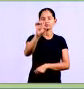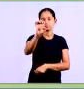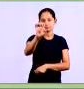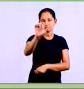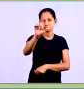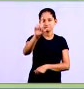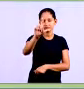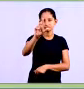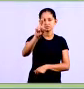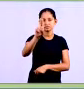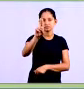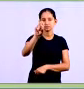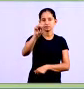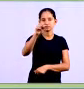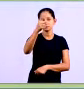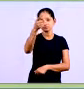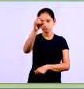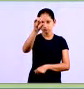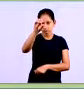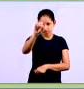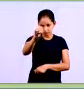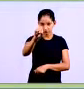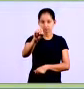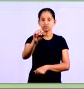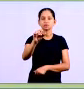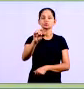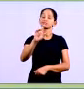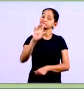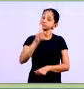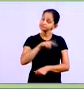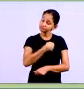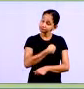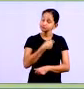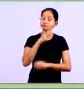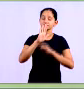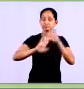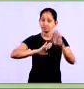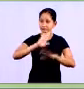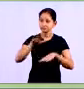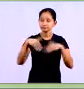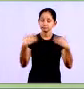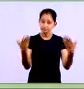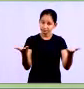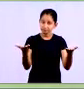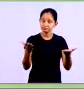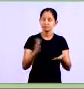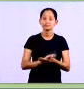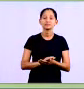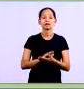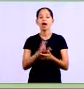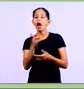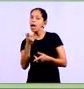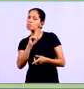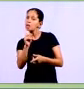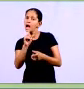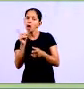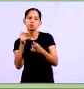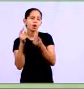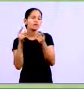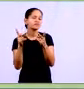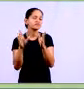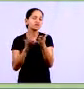elusão fiscal. Elusão, que é justamente você fingir que o negócio